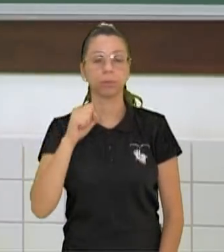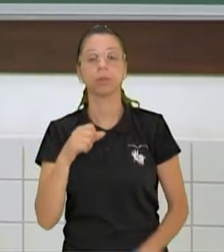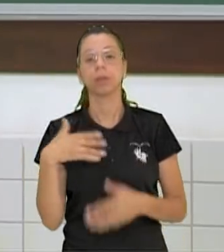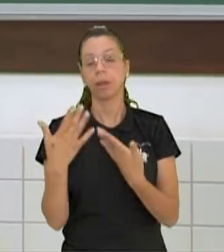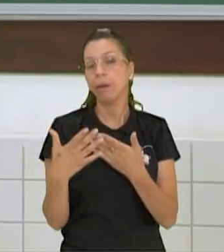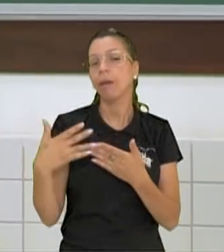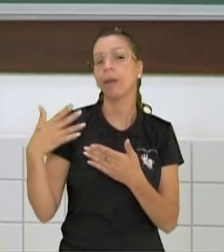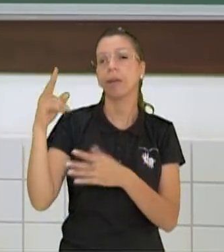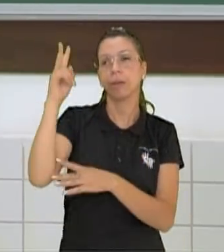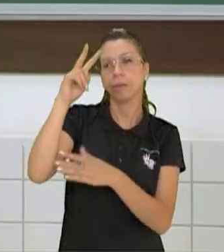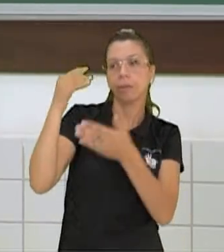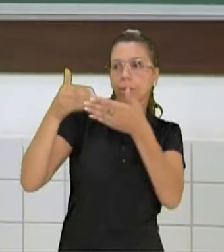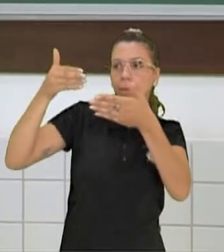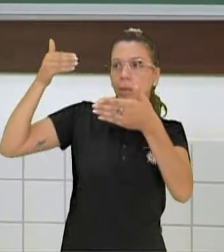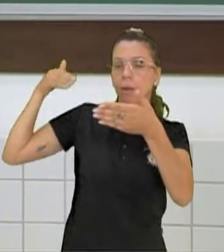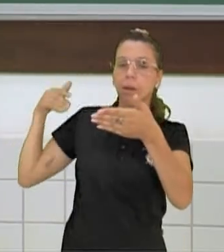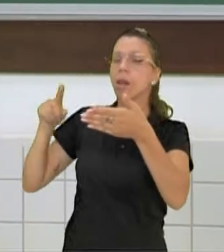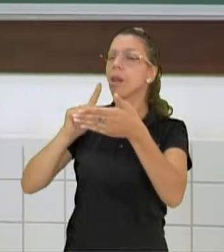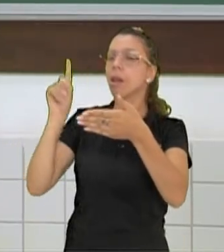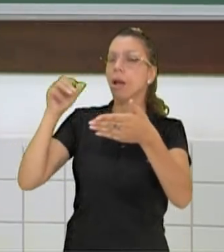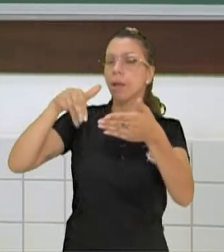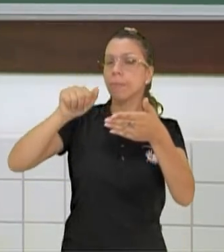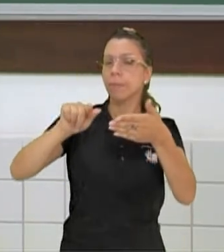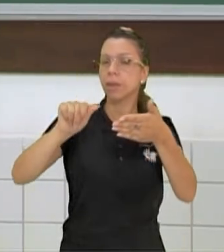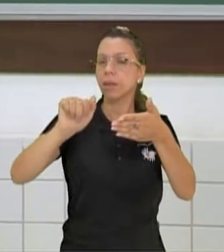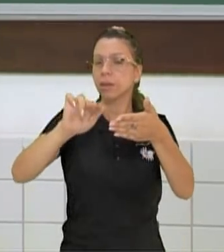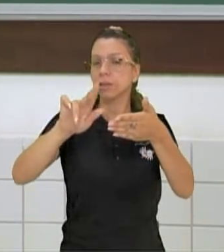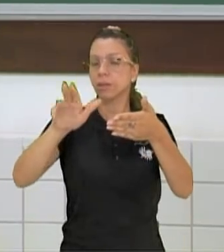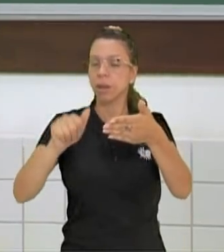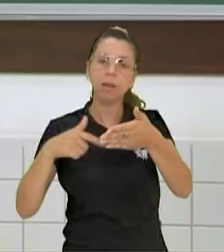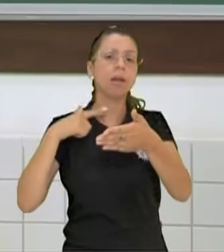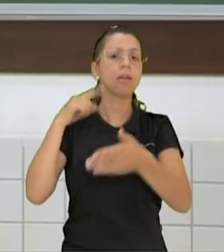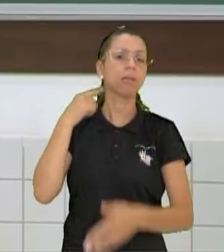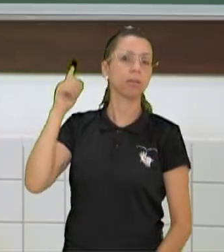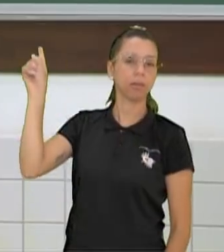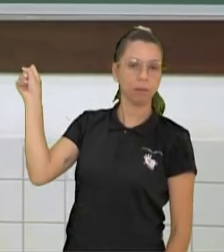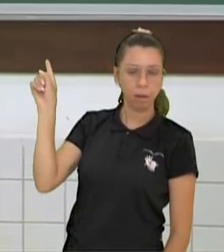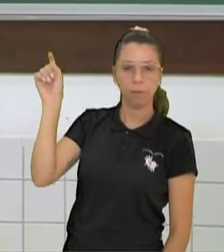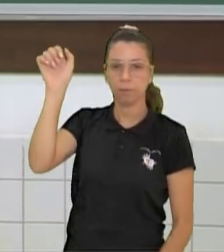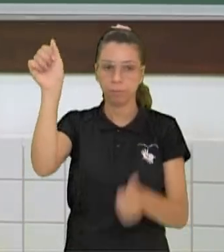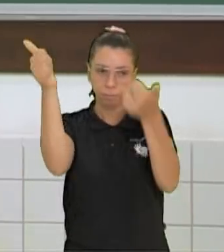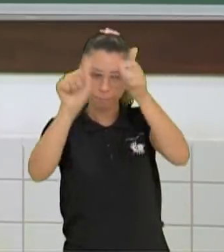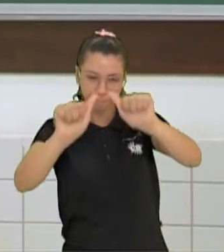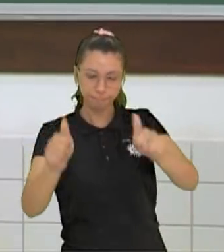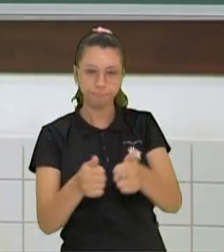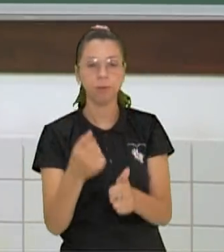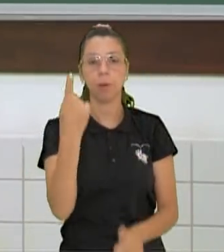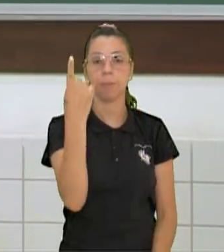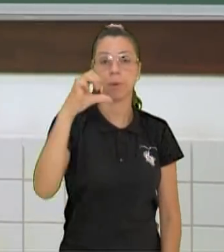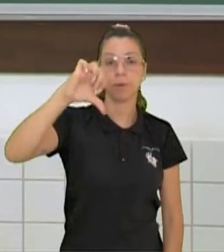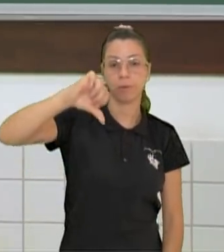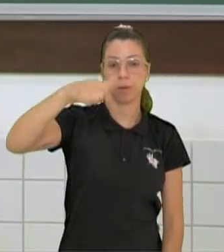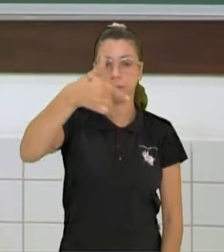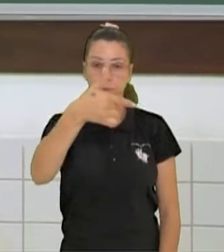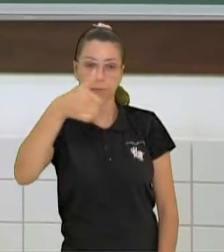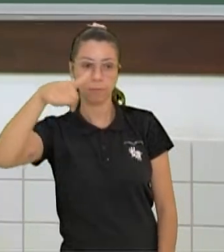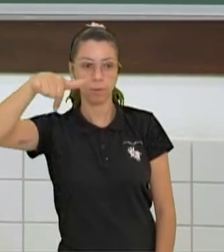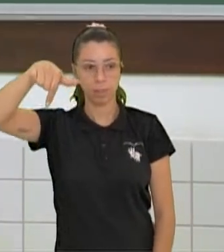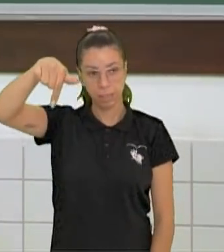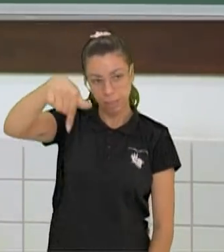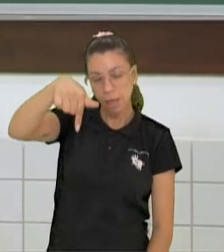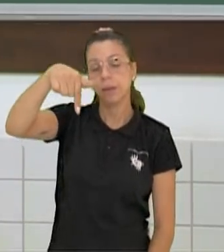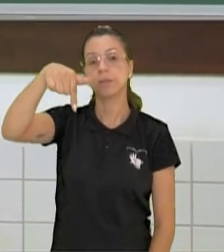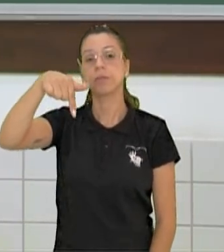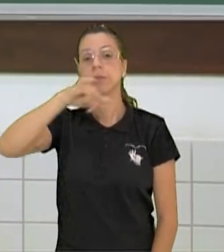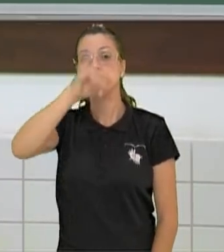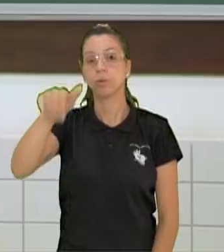no momento lá em Minas Gerais, e por causa da estátua dele, produzida em 1927 pelo escultor João Turim, essa